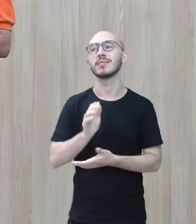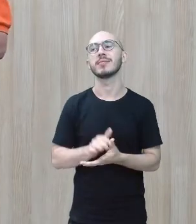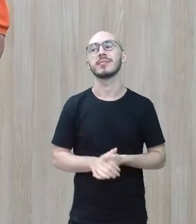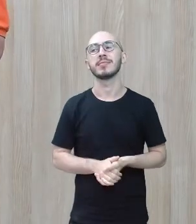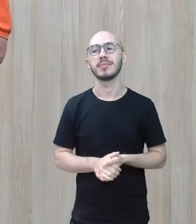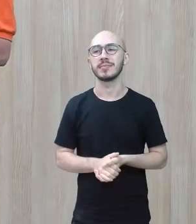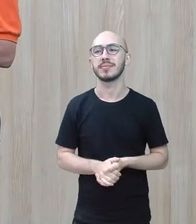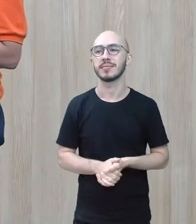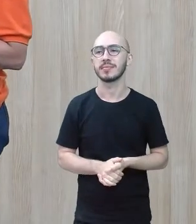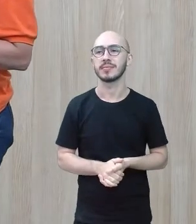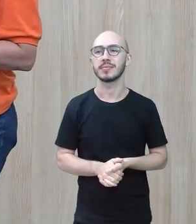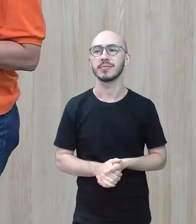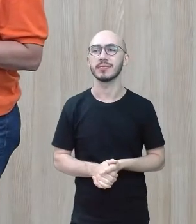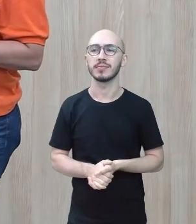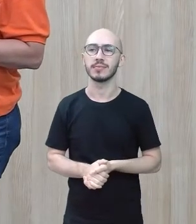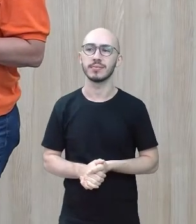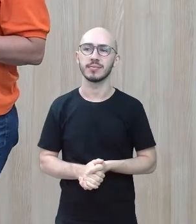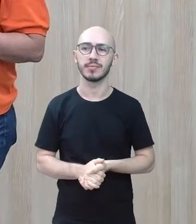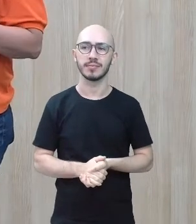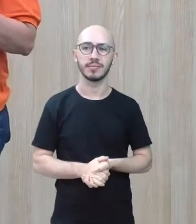conectados, e estamos